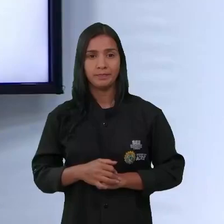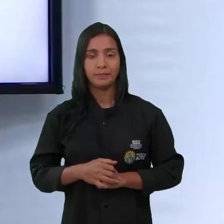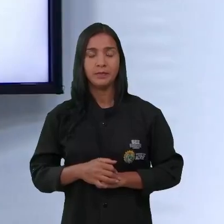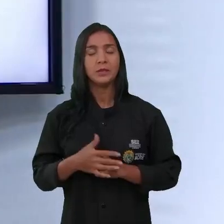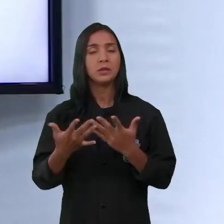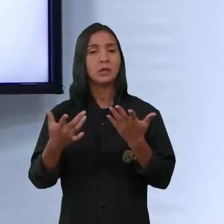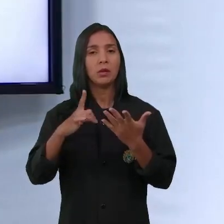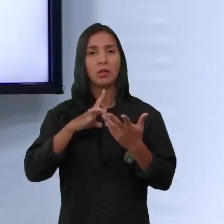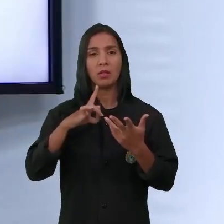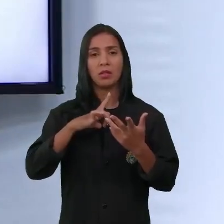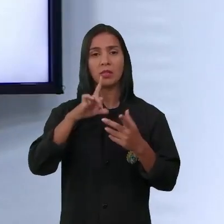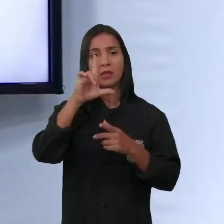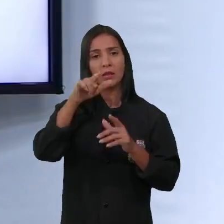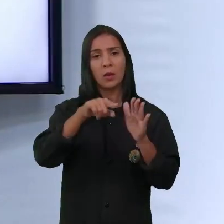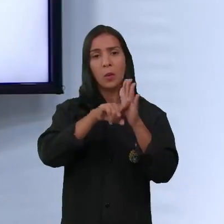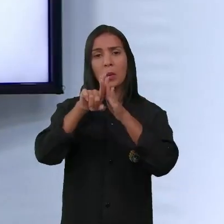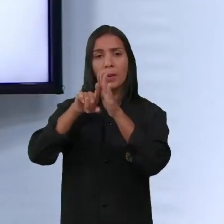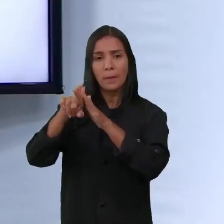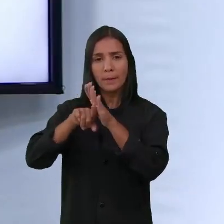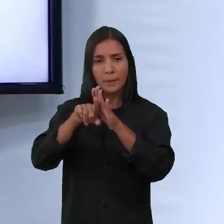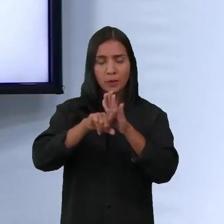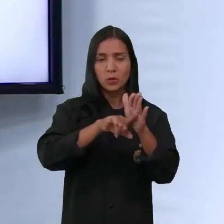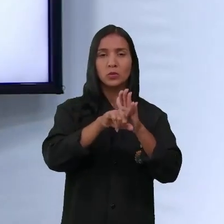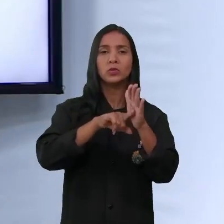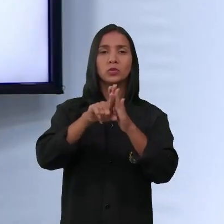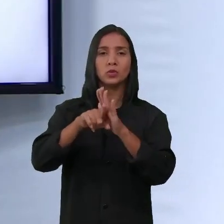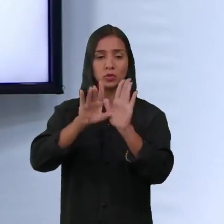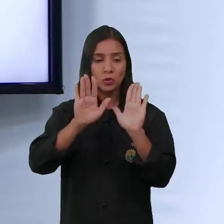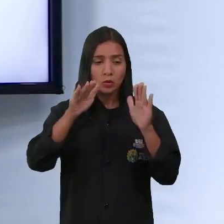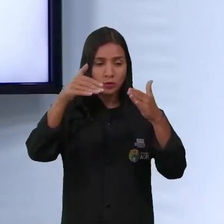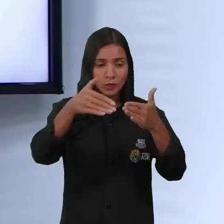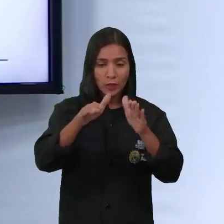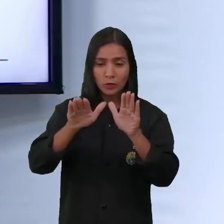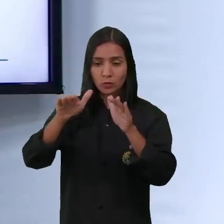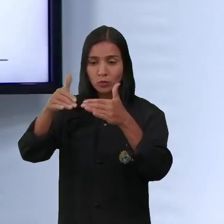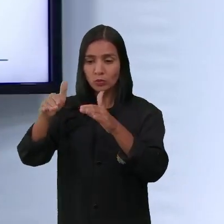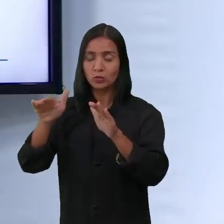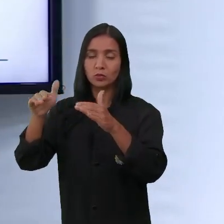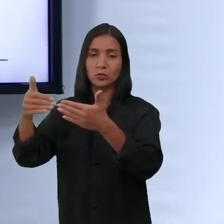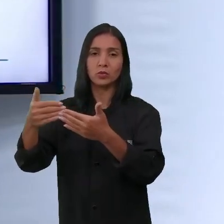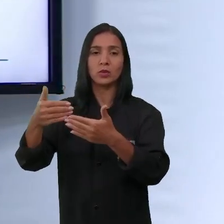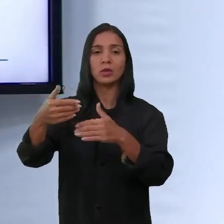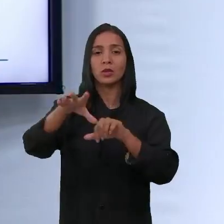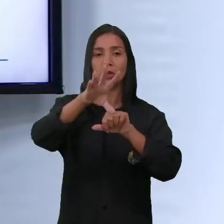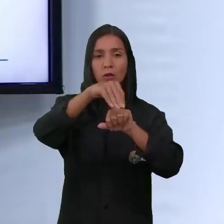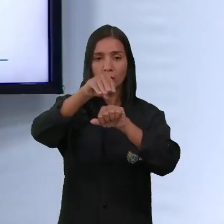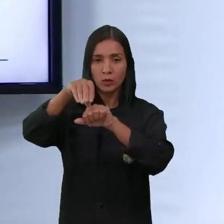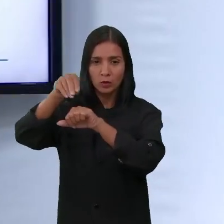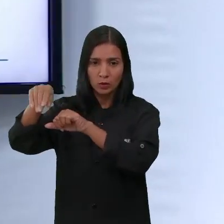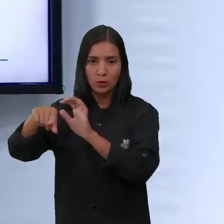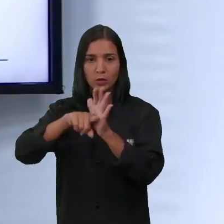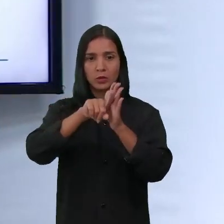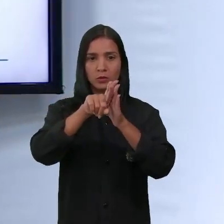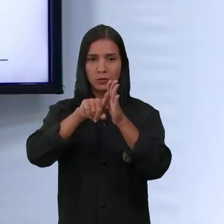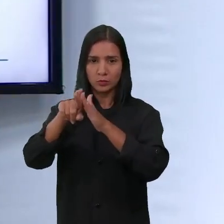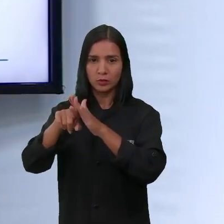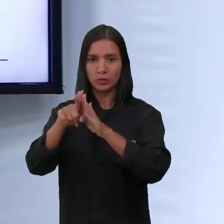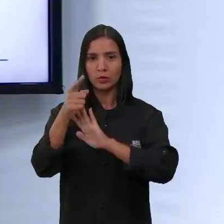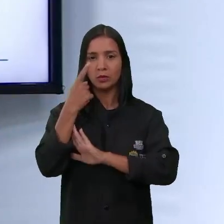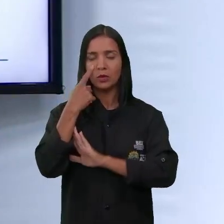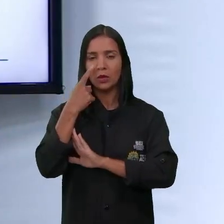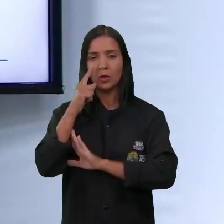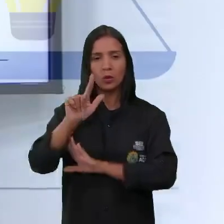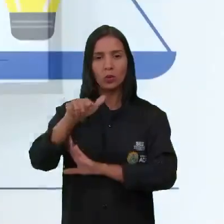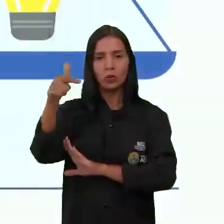assim, objetos justamente desse ramo do conhecimento. Vamos avançar, temos aqui uma